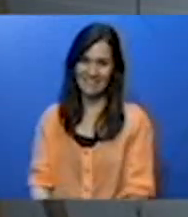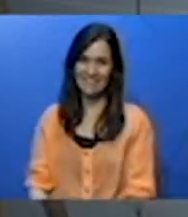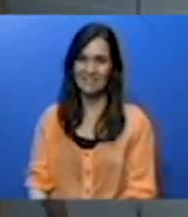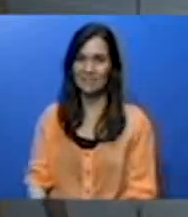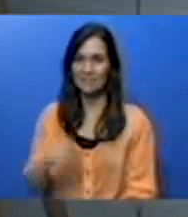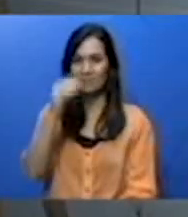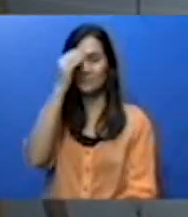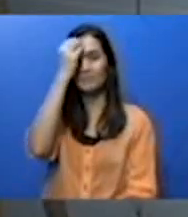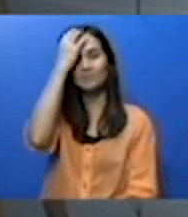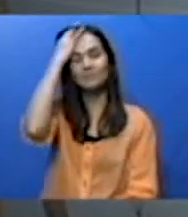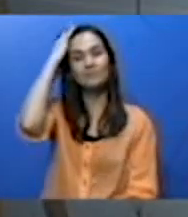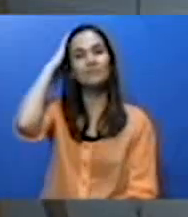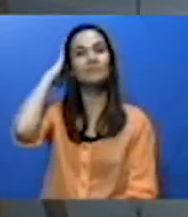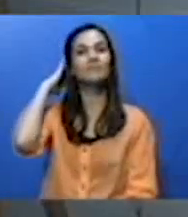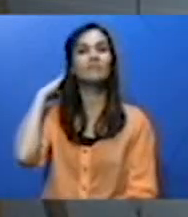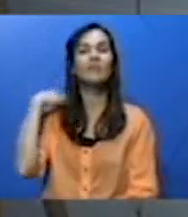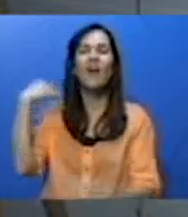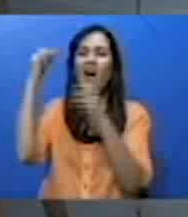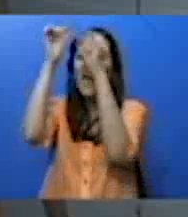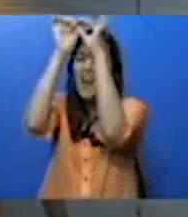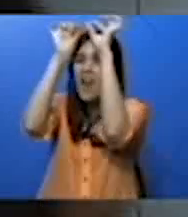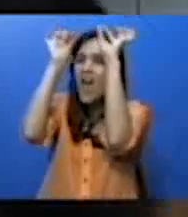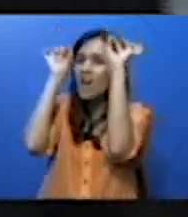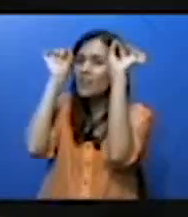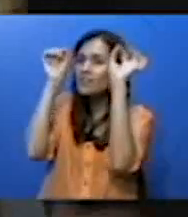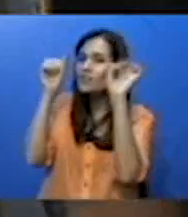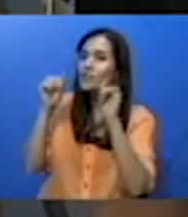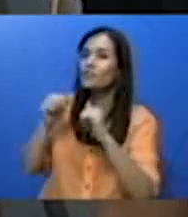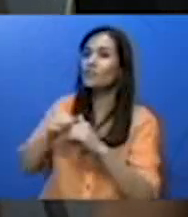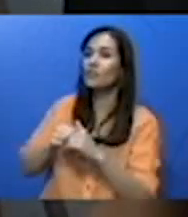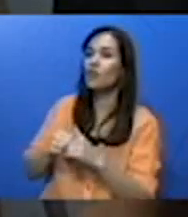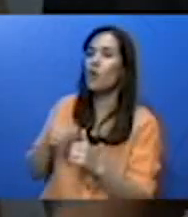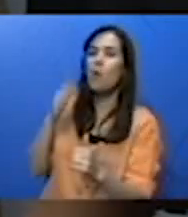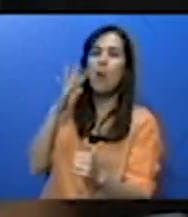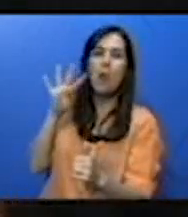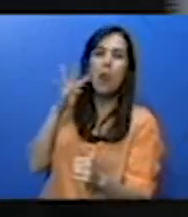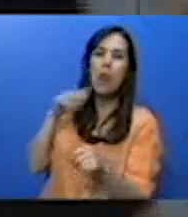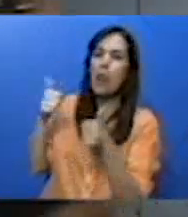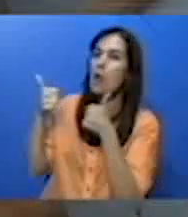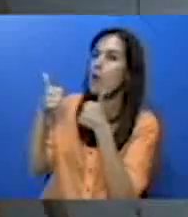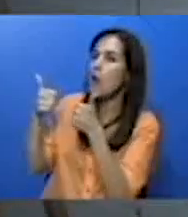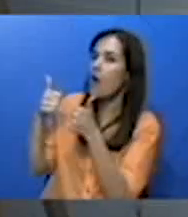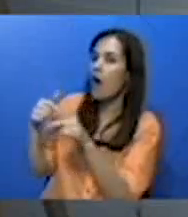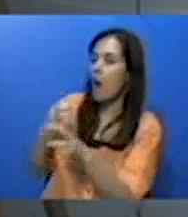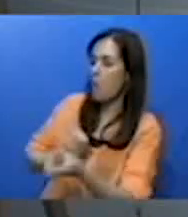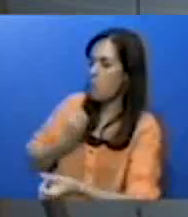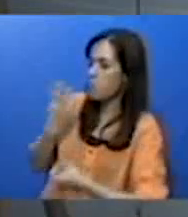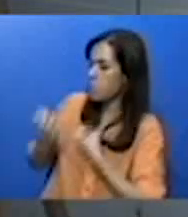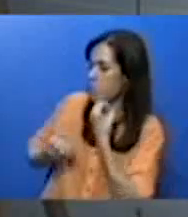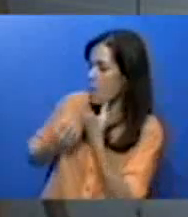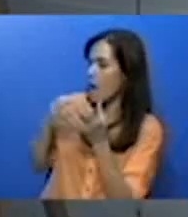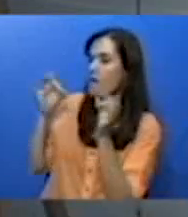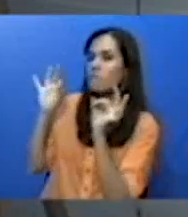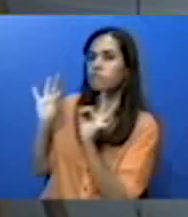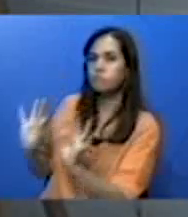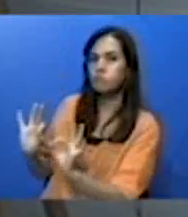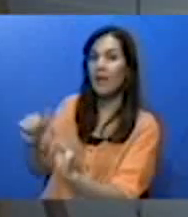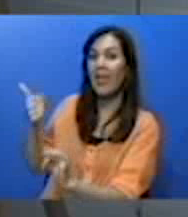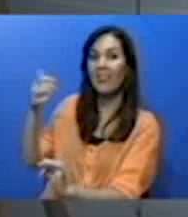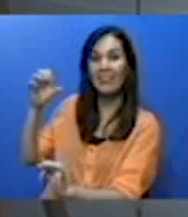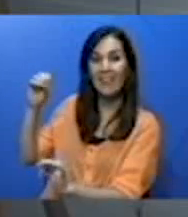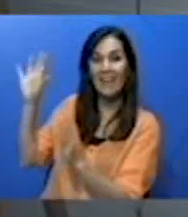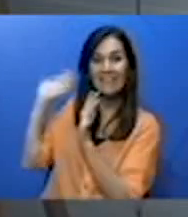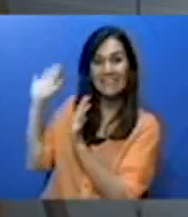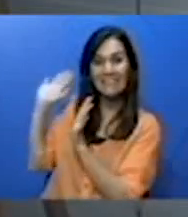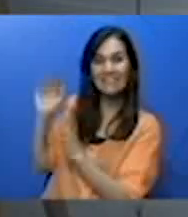Aê! Clarinha, olha, show, viu? Parabéns! Obrigada, gostei muito, professora. Nota 10. Você arrasa,